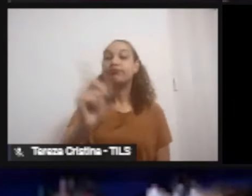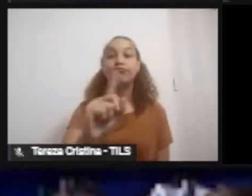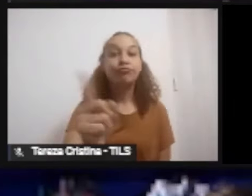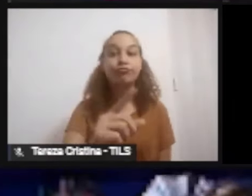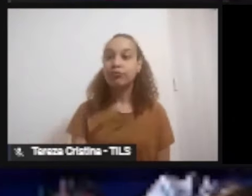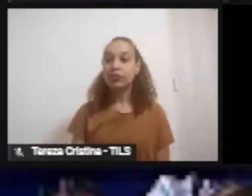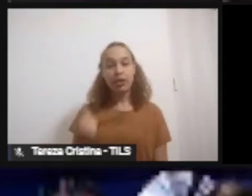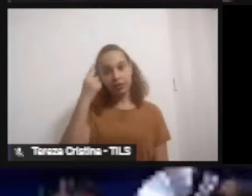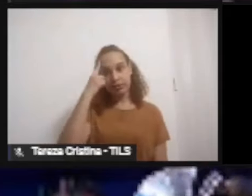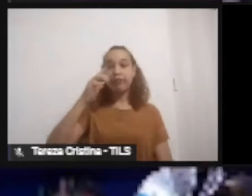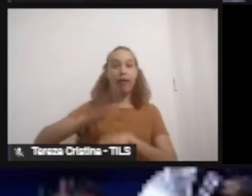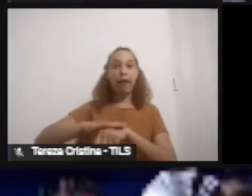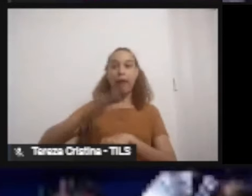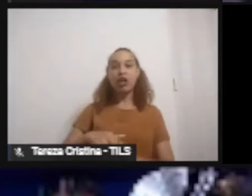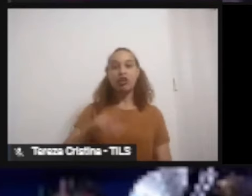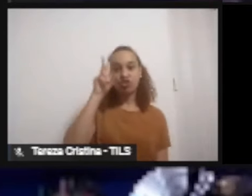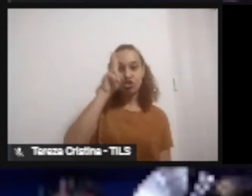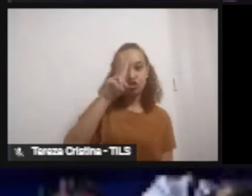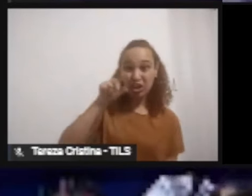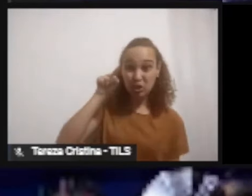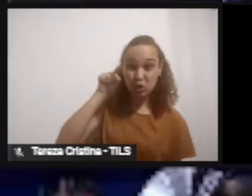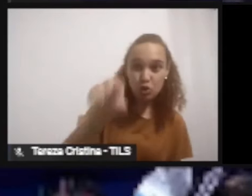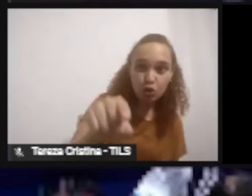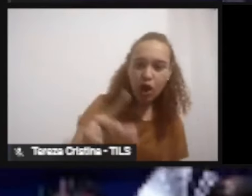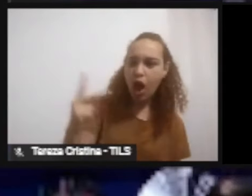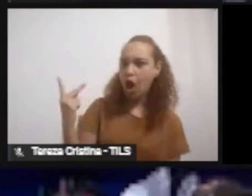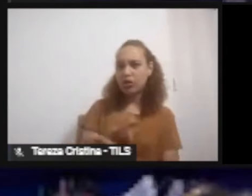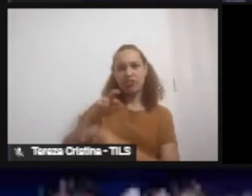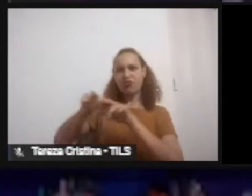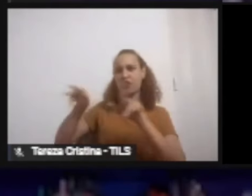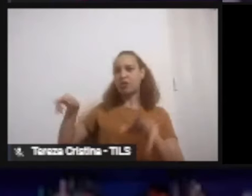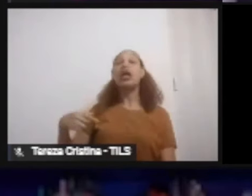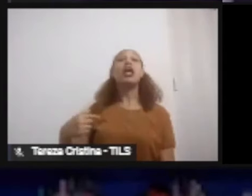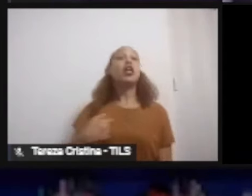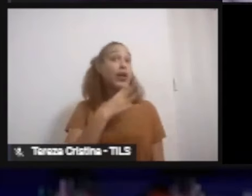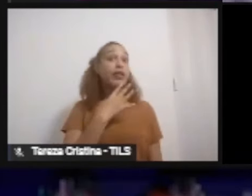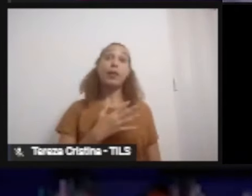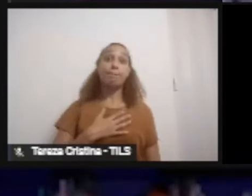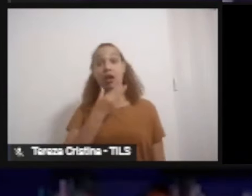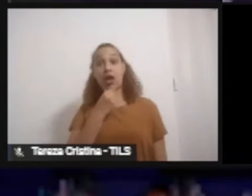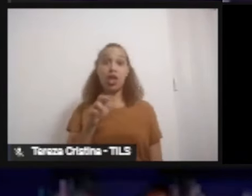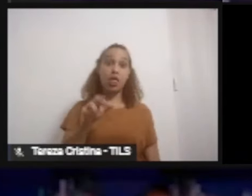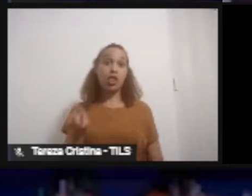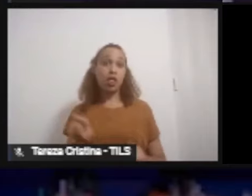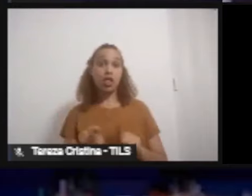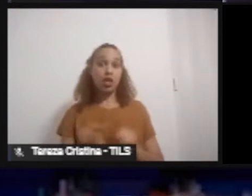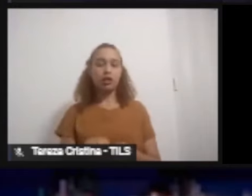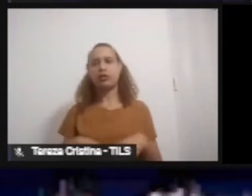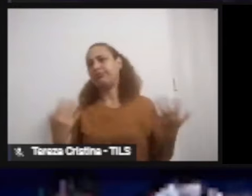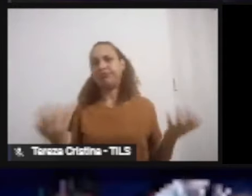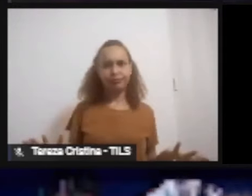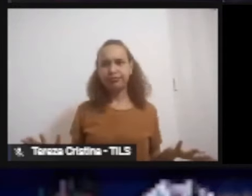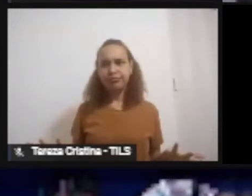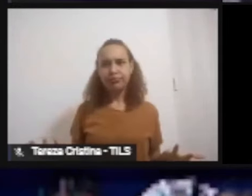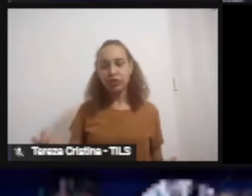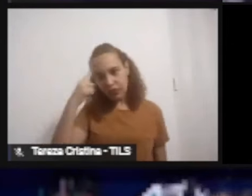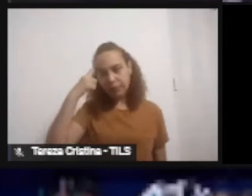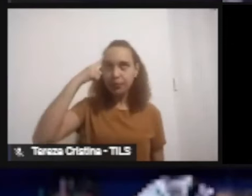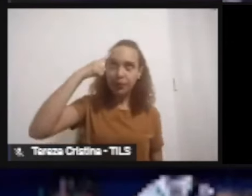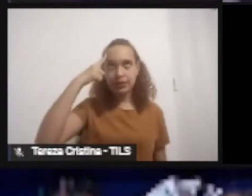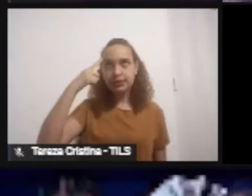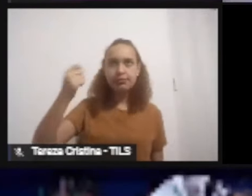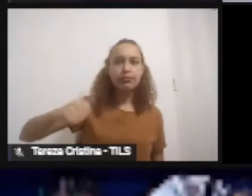no Brasil e no mundo todo. Não, mas eu conheço meu irmão também. Gente, a gente, quando vai avaliar, quando a gente pensa assim, vamos